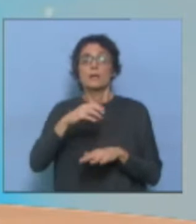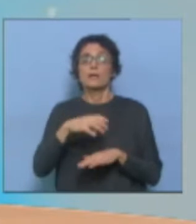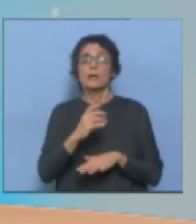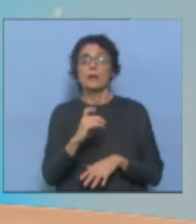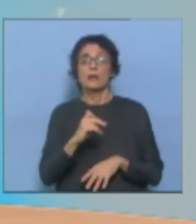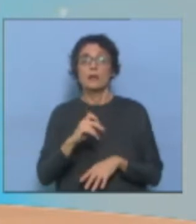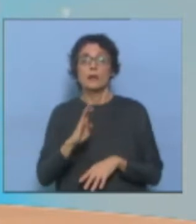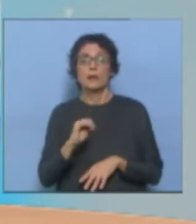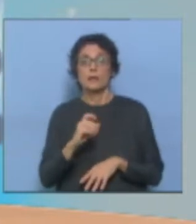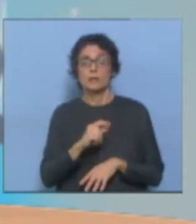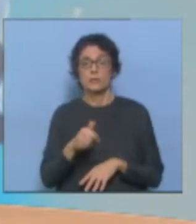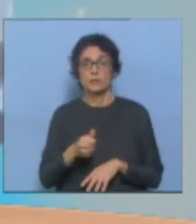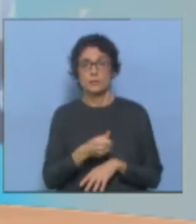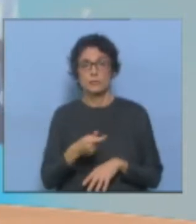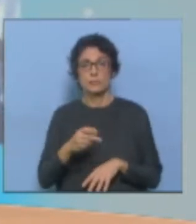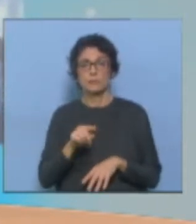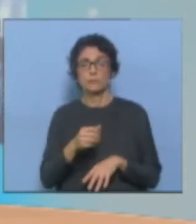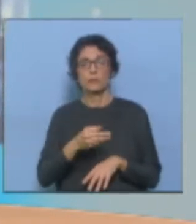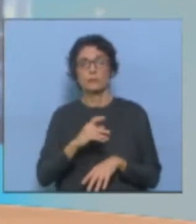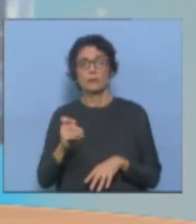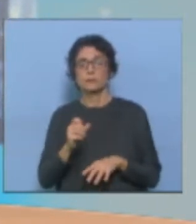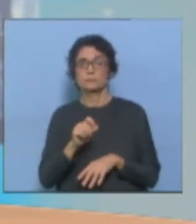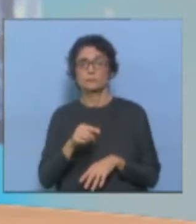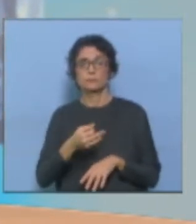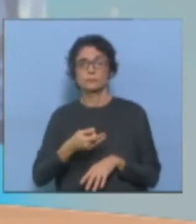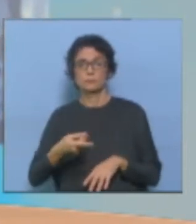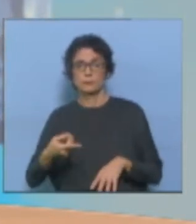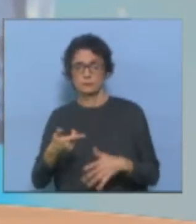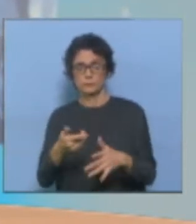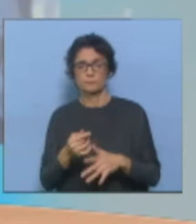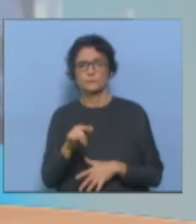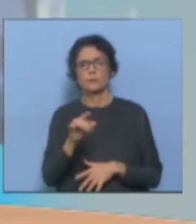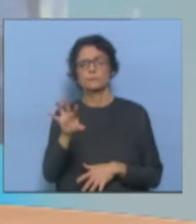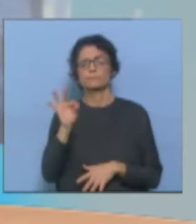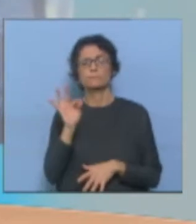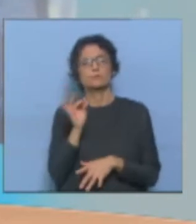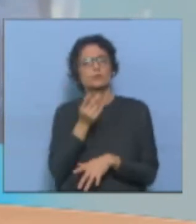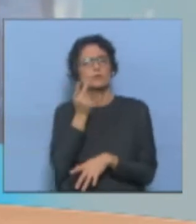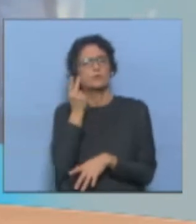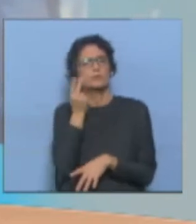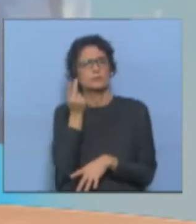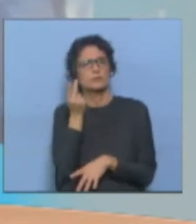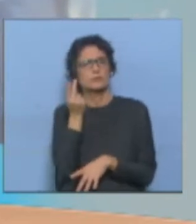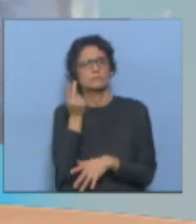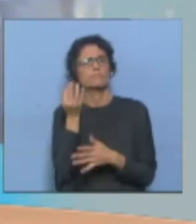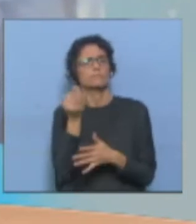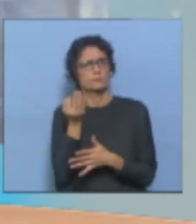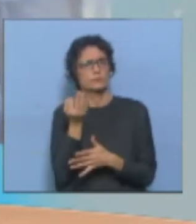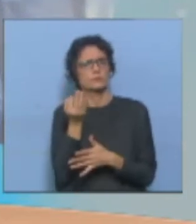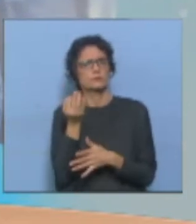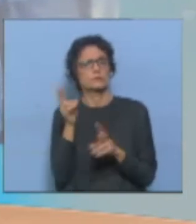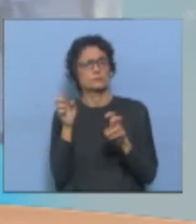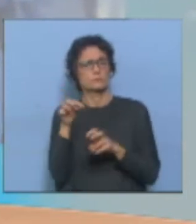agência.eclésia.pt. Falamos agora sobre uma opção de vida que acontece em muitos mosteiros e conventos ou em ambientes